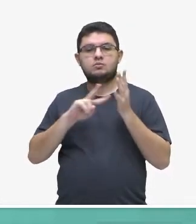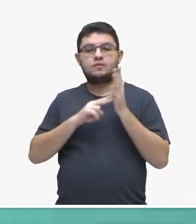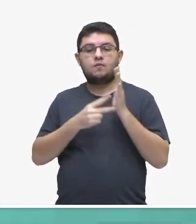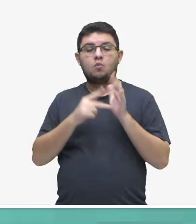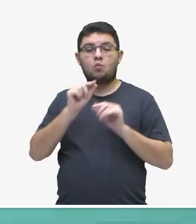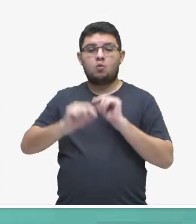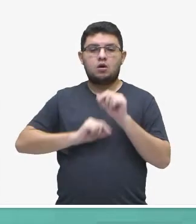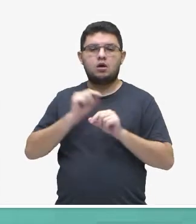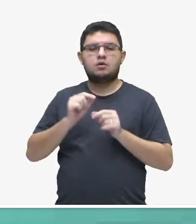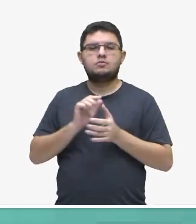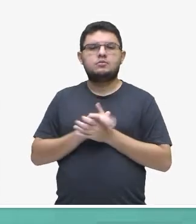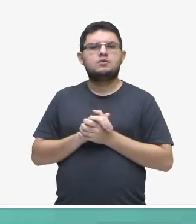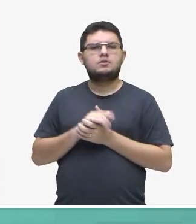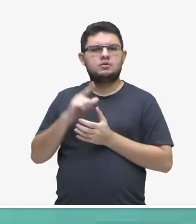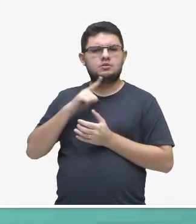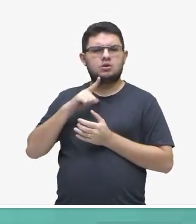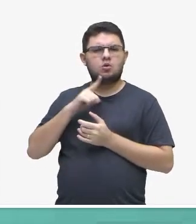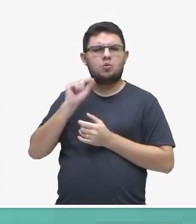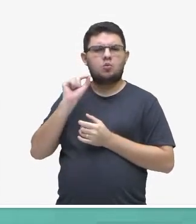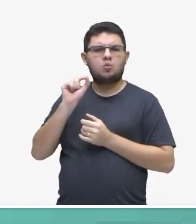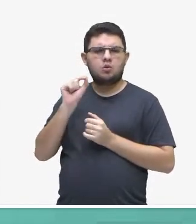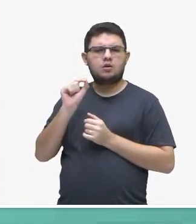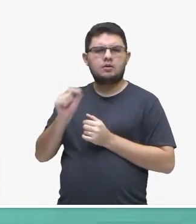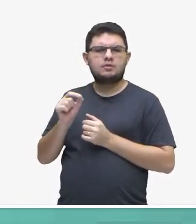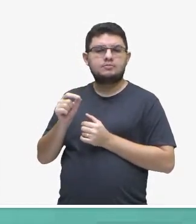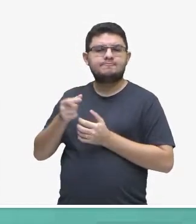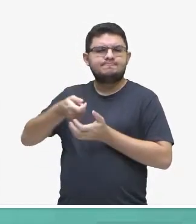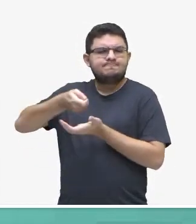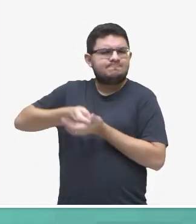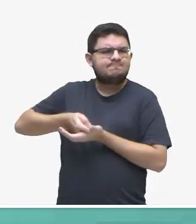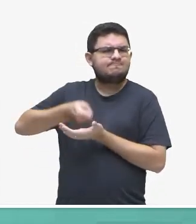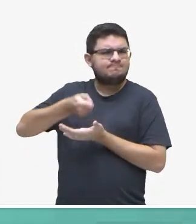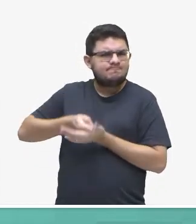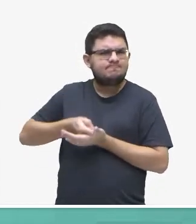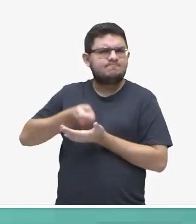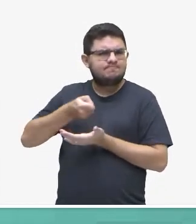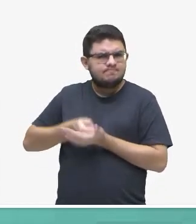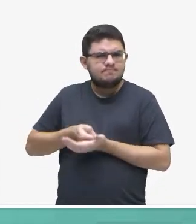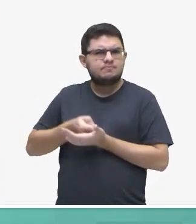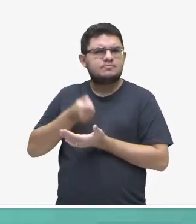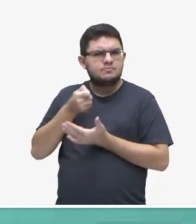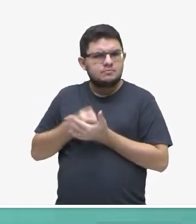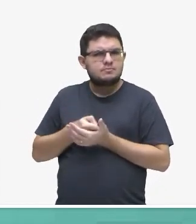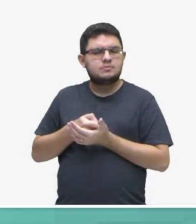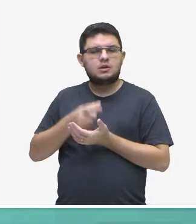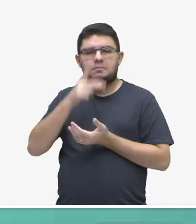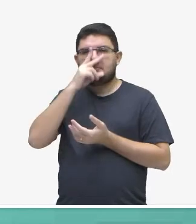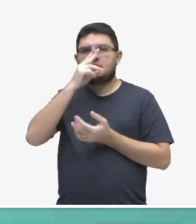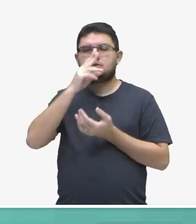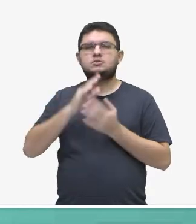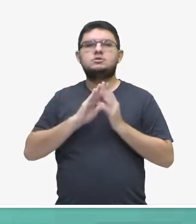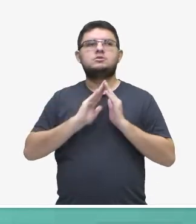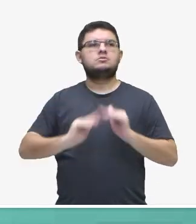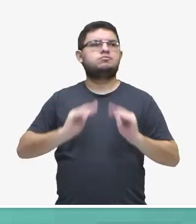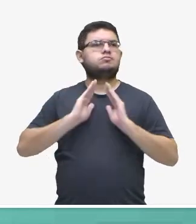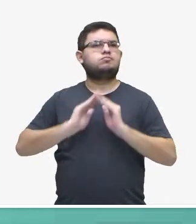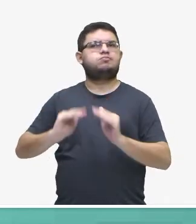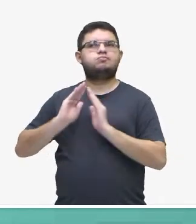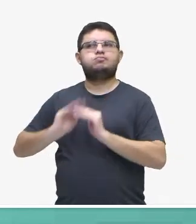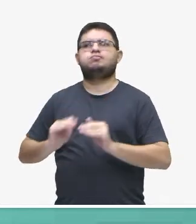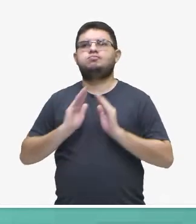está demanding too much from myself, é que algo está exigindo muito de mim, né? Exigir muito de